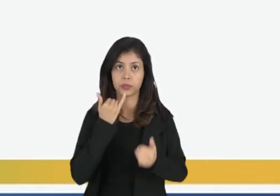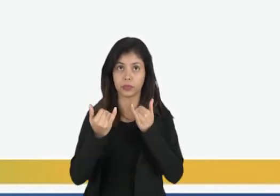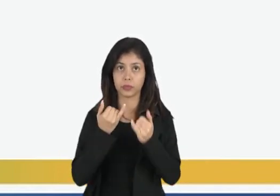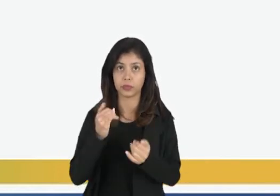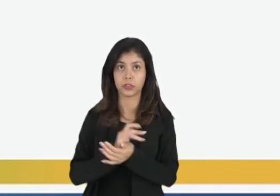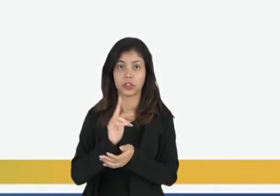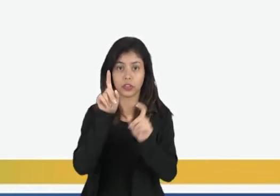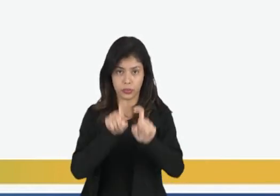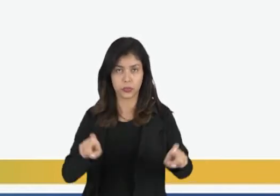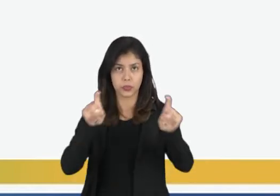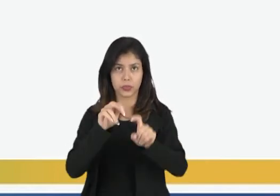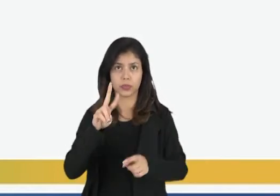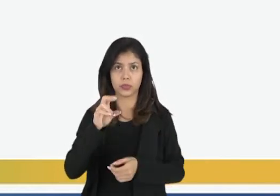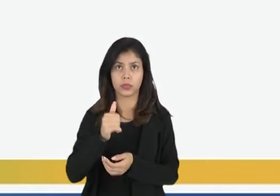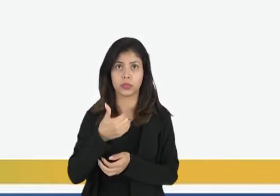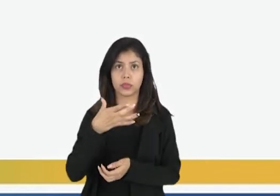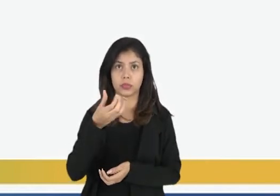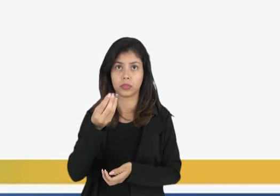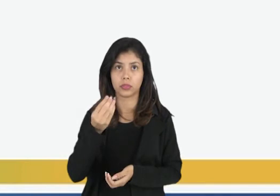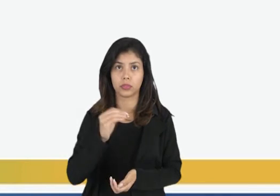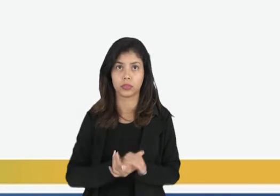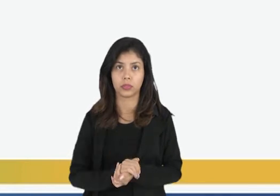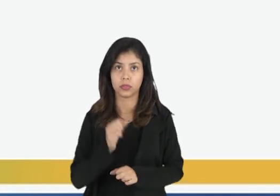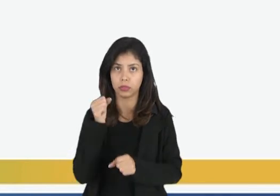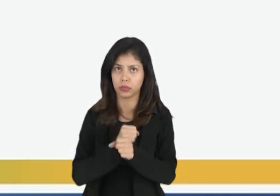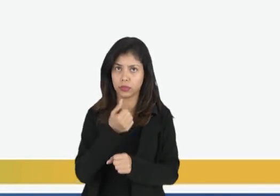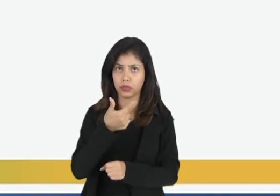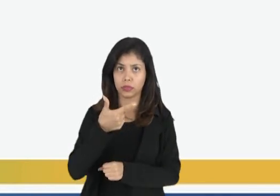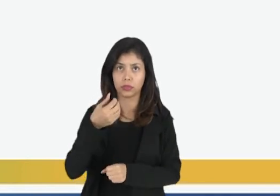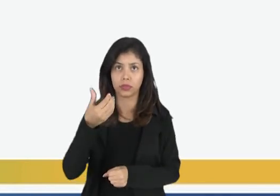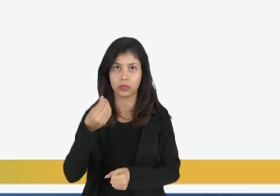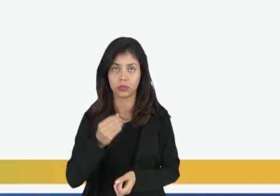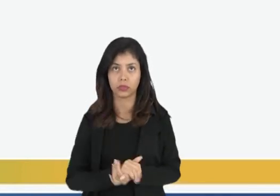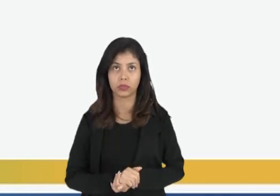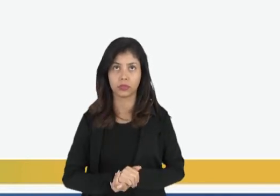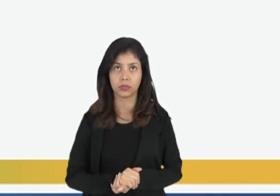informática, 160.027, construção,